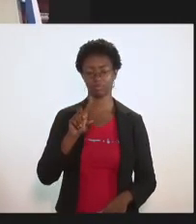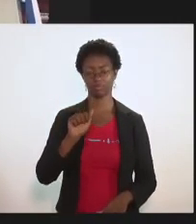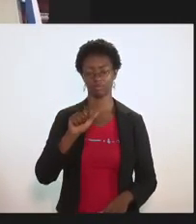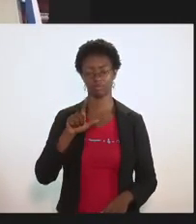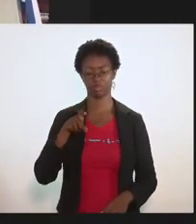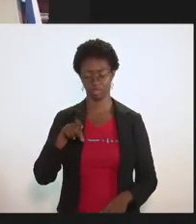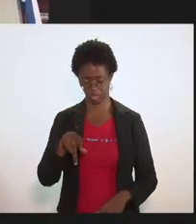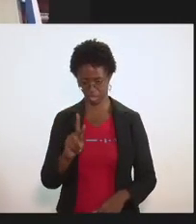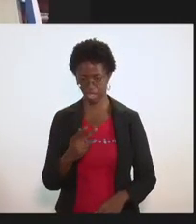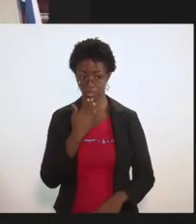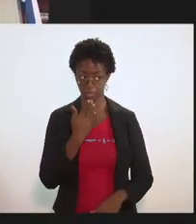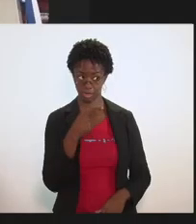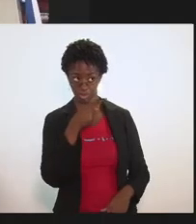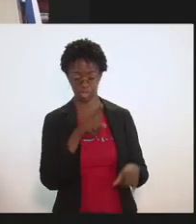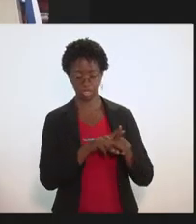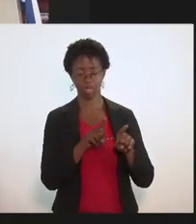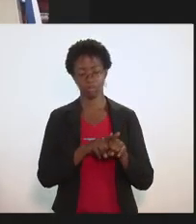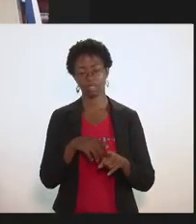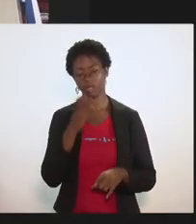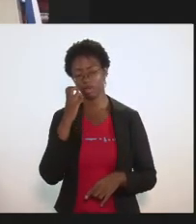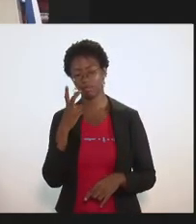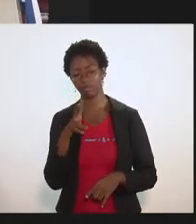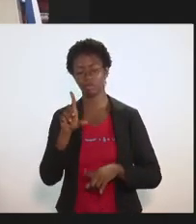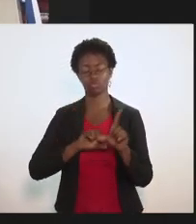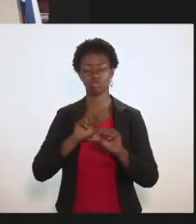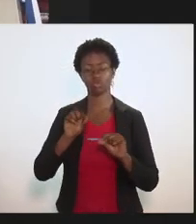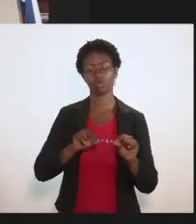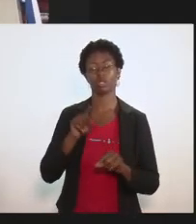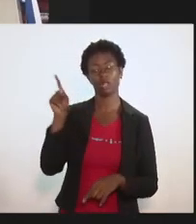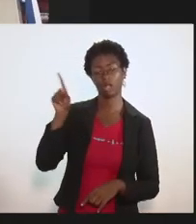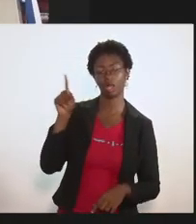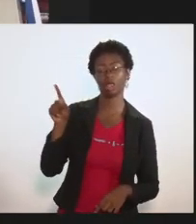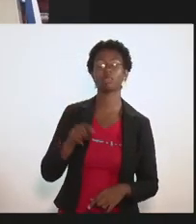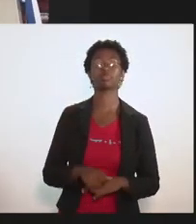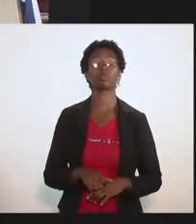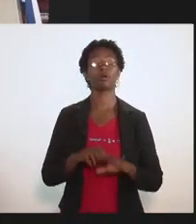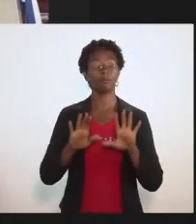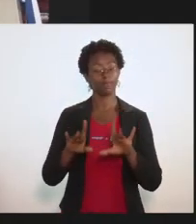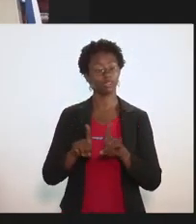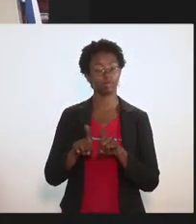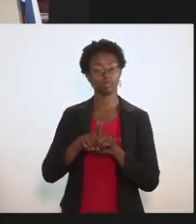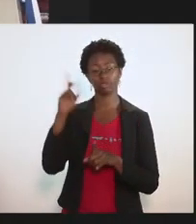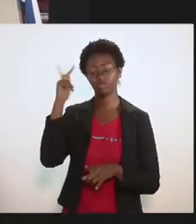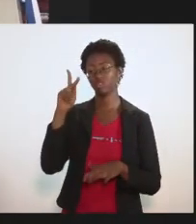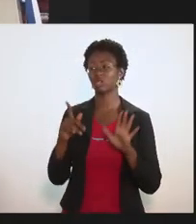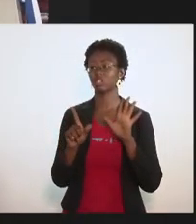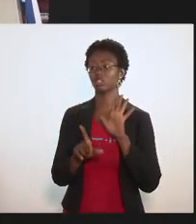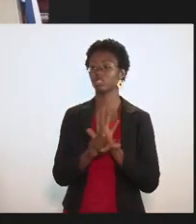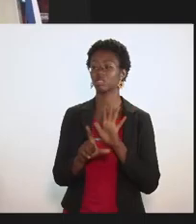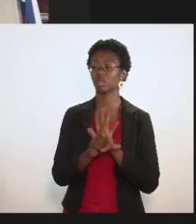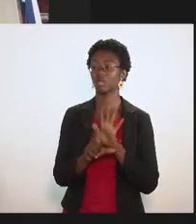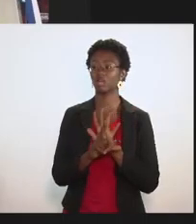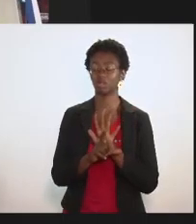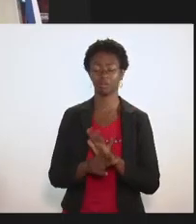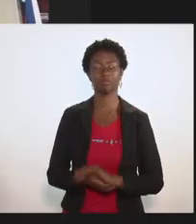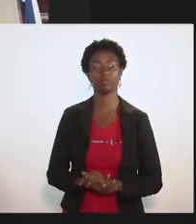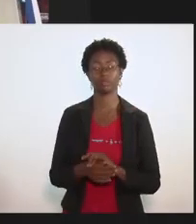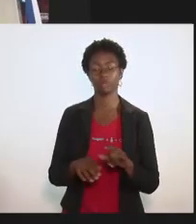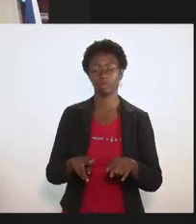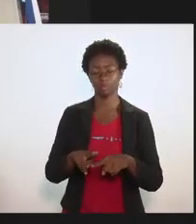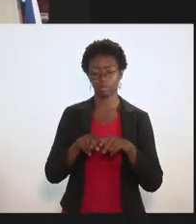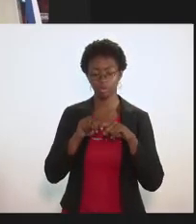sobre o sentido, se ele quisesse modificar num aspecto, ele teria que modificar a lei. Mas tudo bem, está pedido de vista o Valdeir.